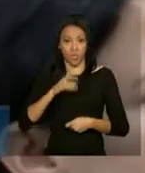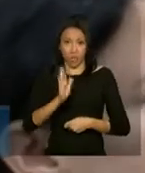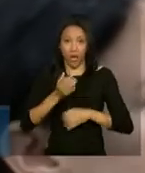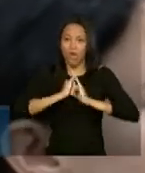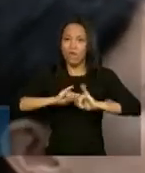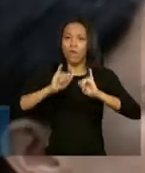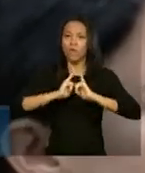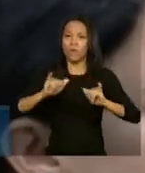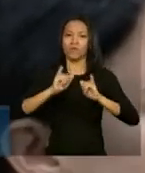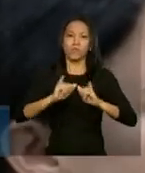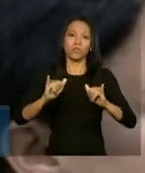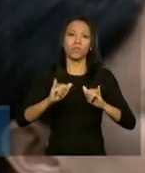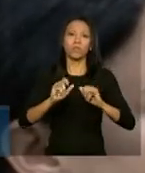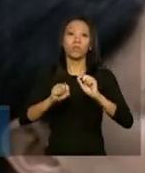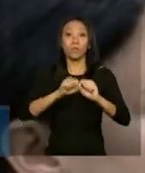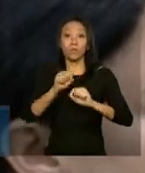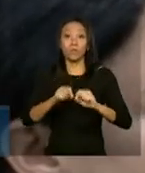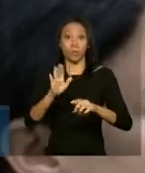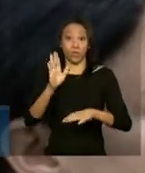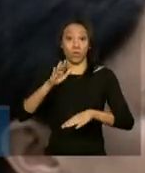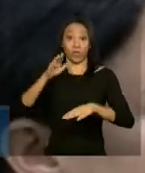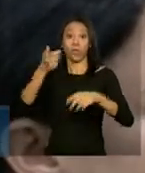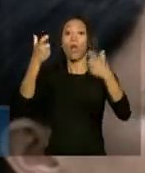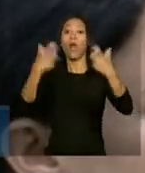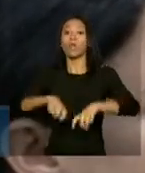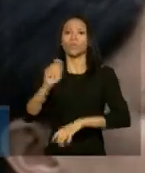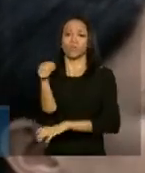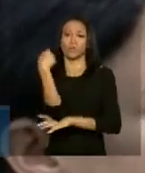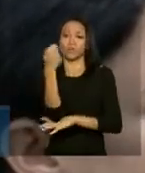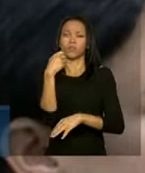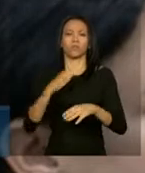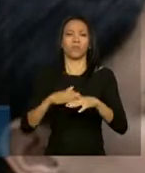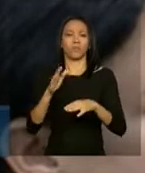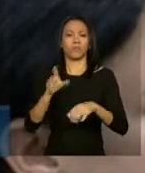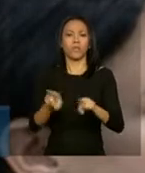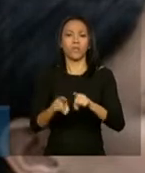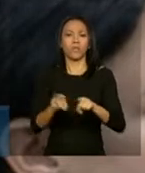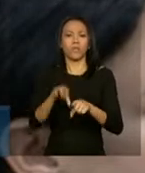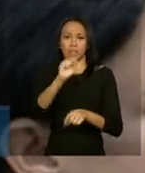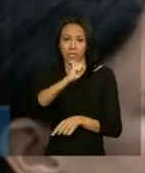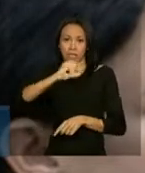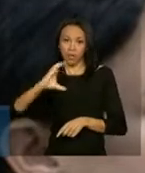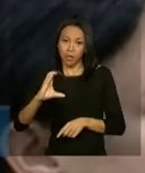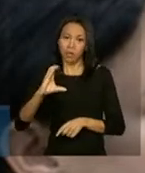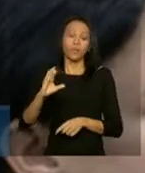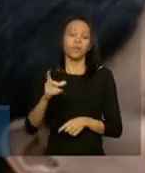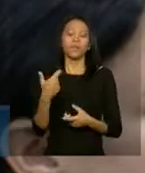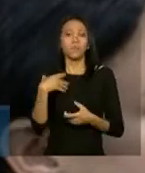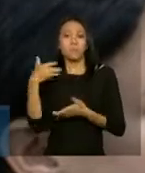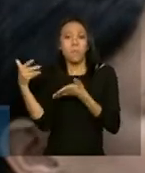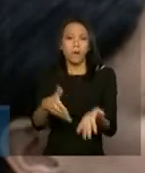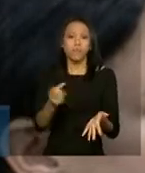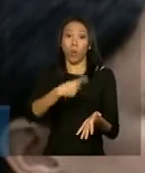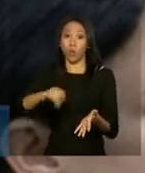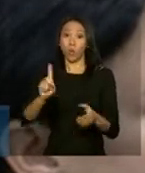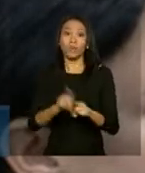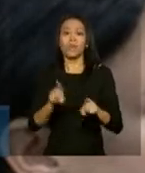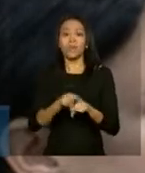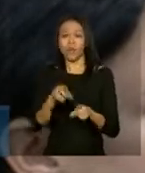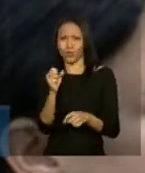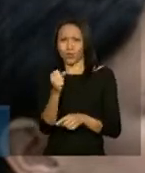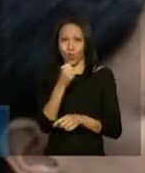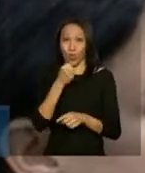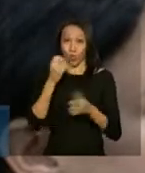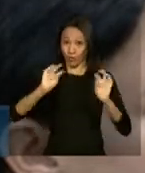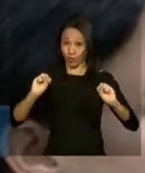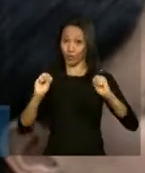dados numéricos sobre Rio Grande do Sul e Santa Catarina, participantes ainda não. E além desse caso do show do Cleiton e Cleidir,